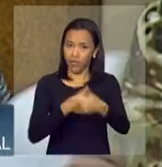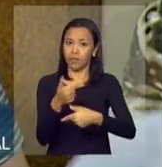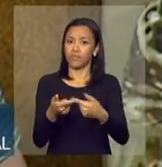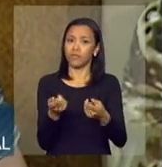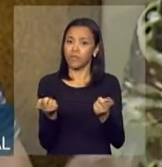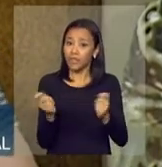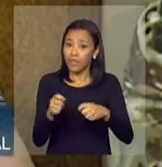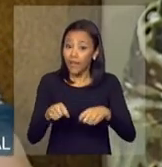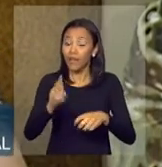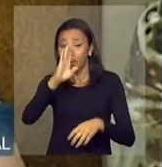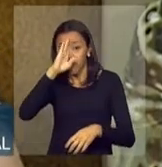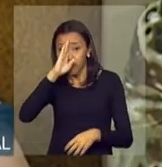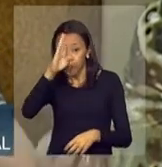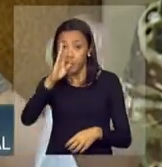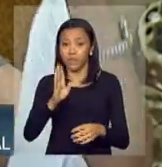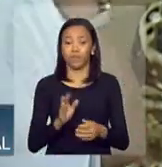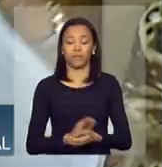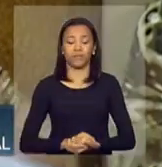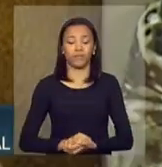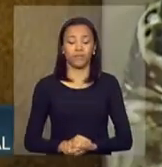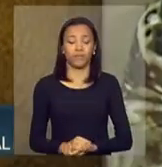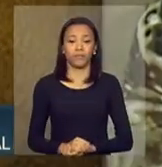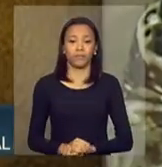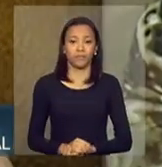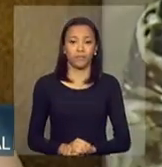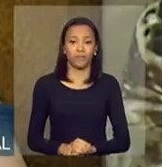como prioritárias.